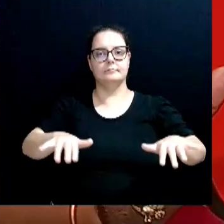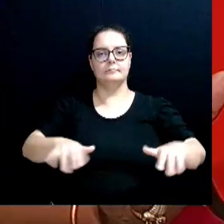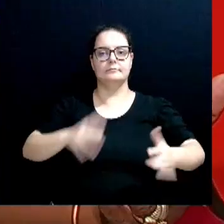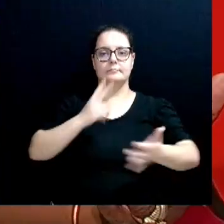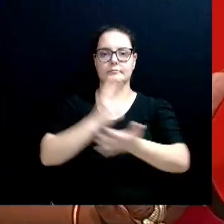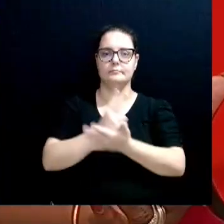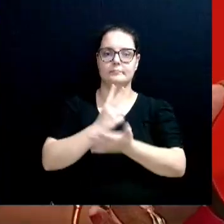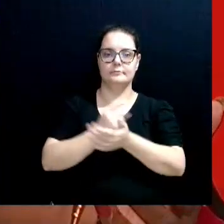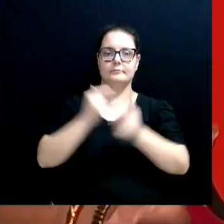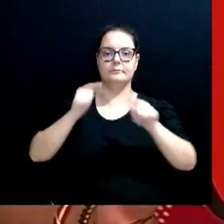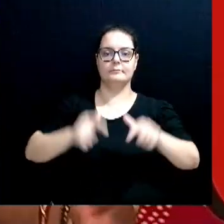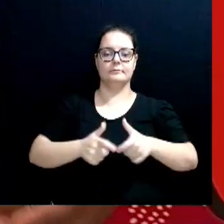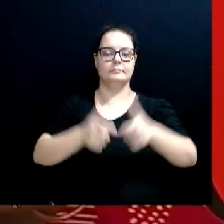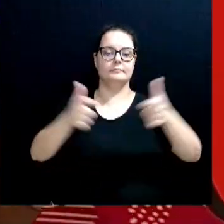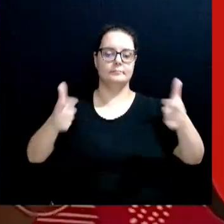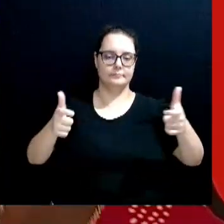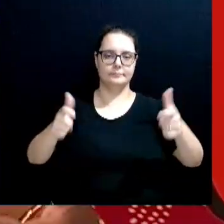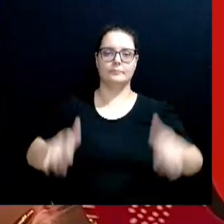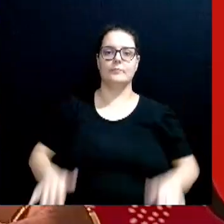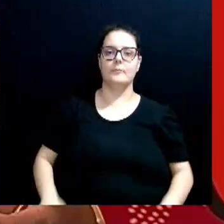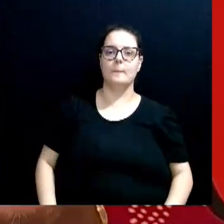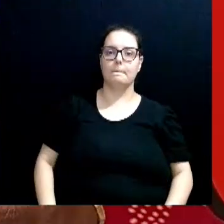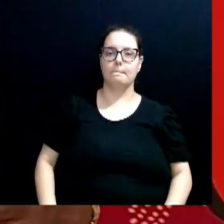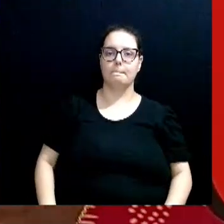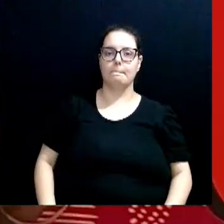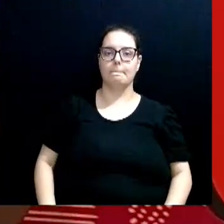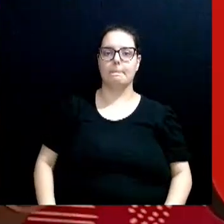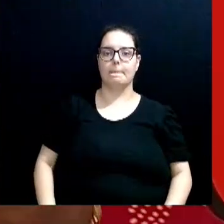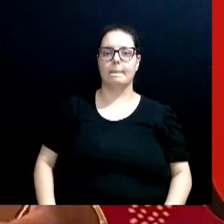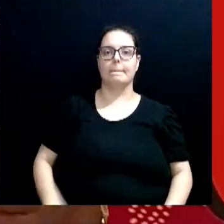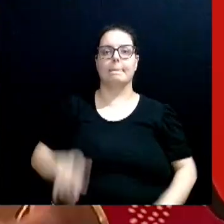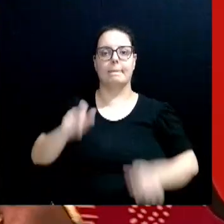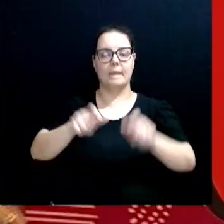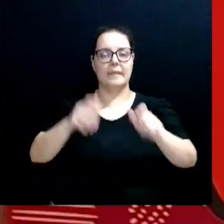muito maior e que a pessoa saiba